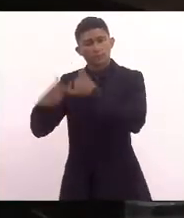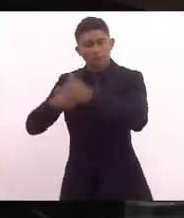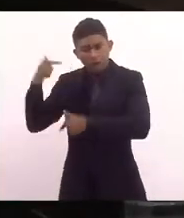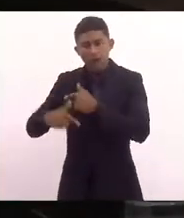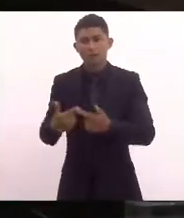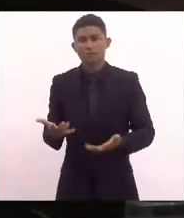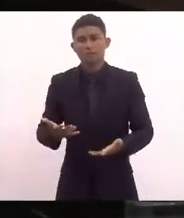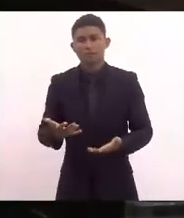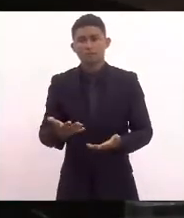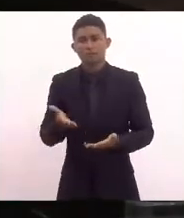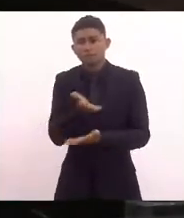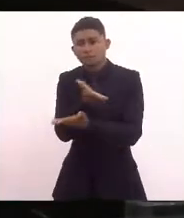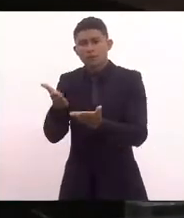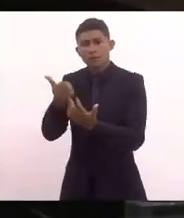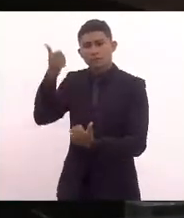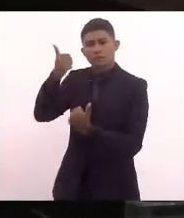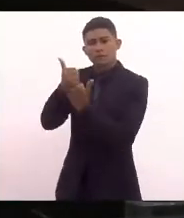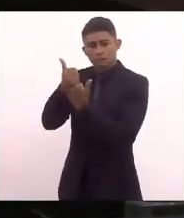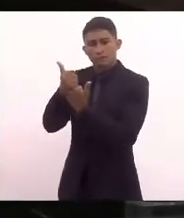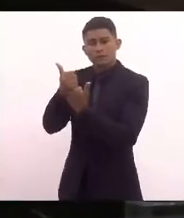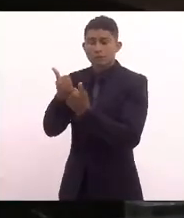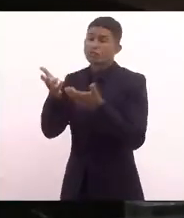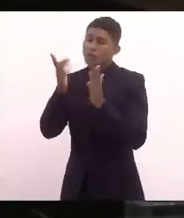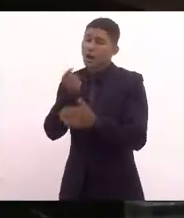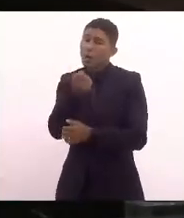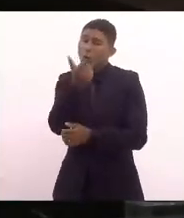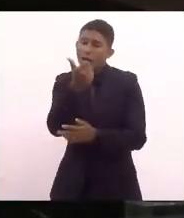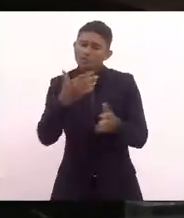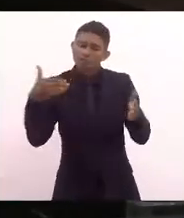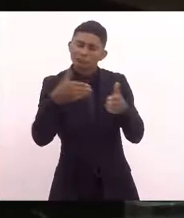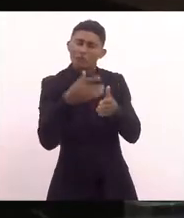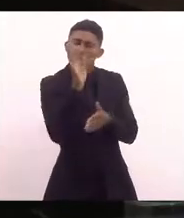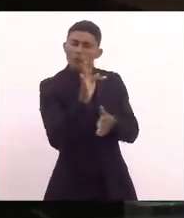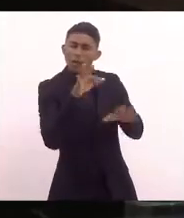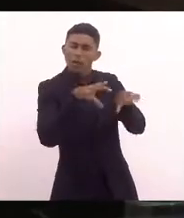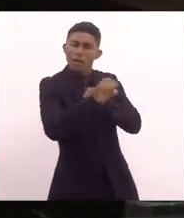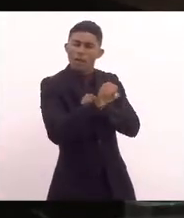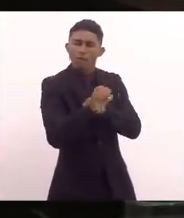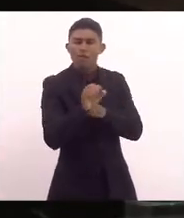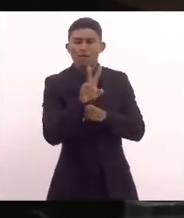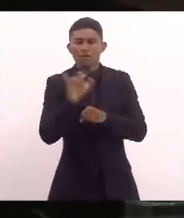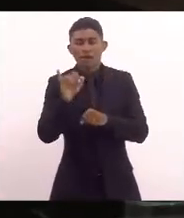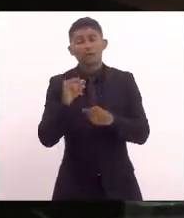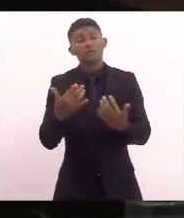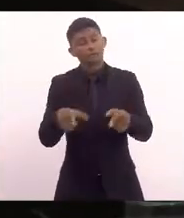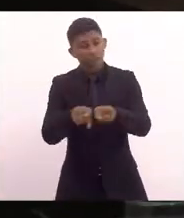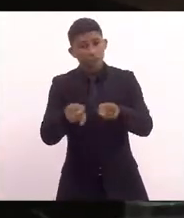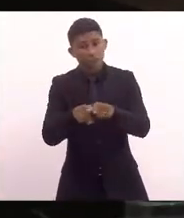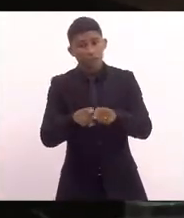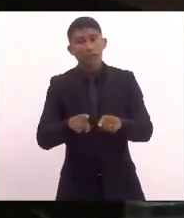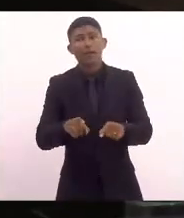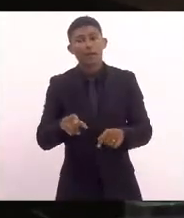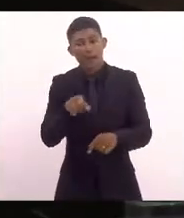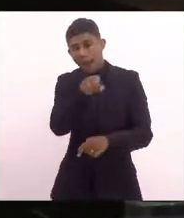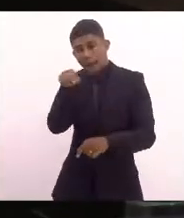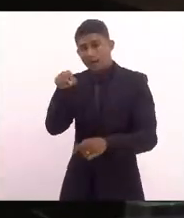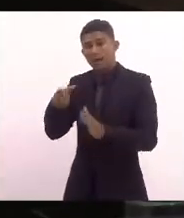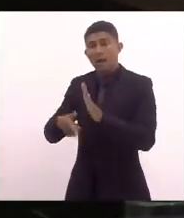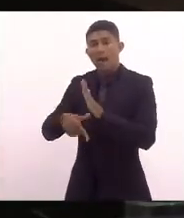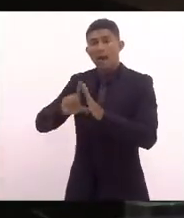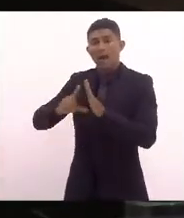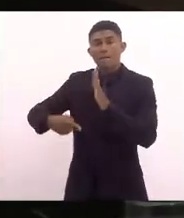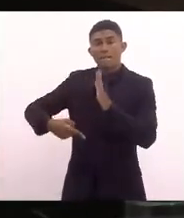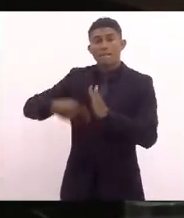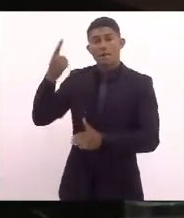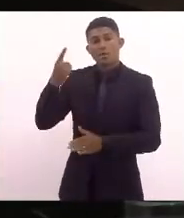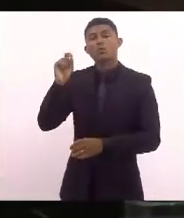Muitos técnicos estão se formando em enfermeiros. Estão indo para outra graduação, mas eles se formaram, eles